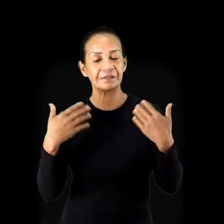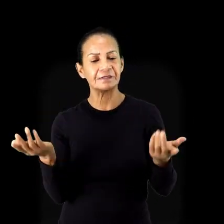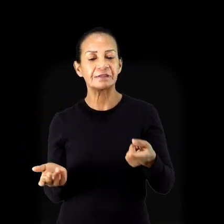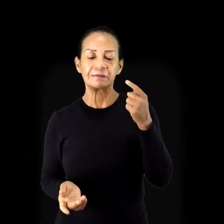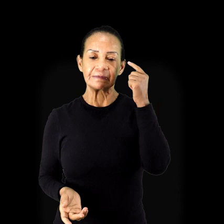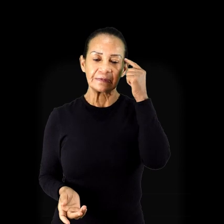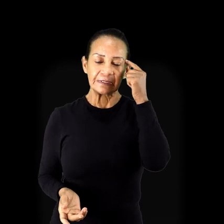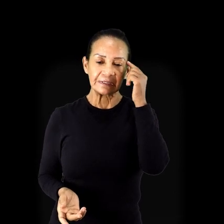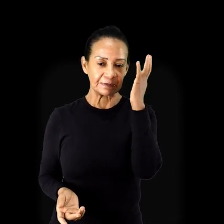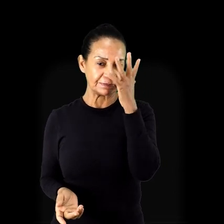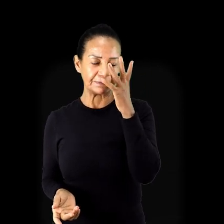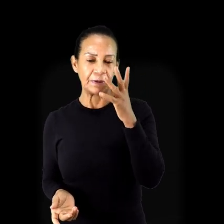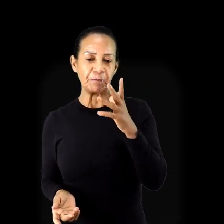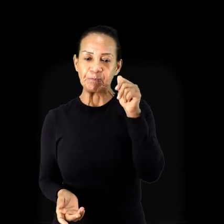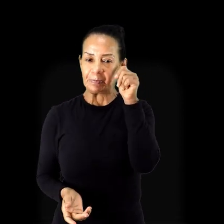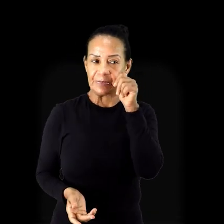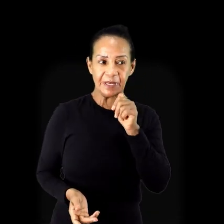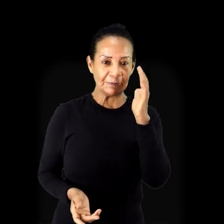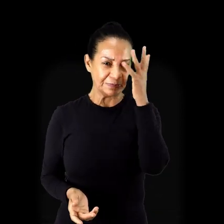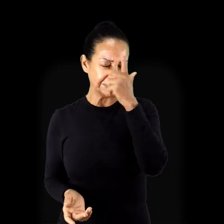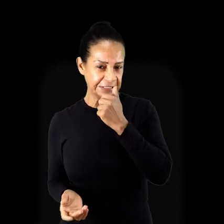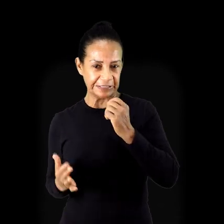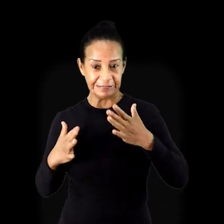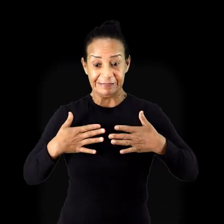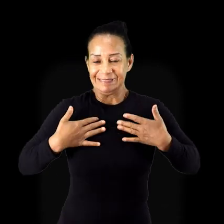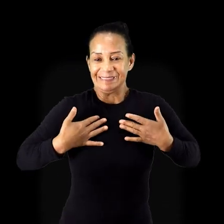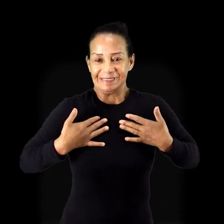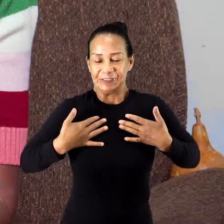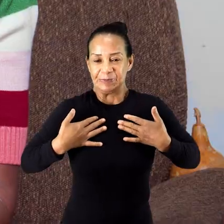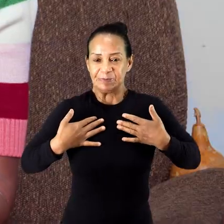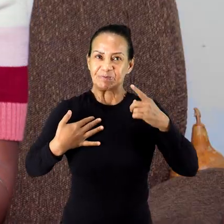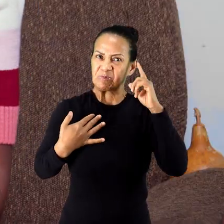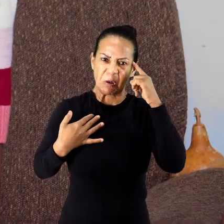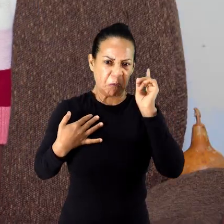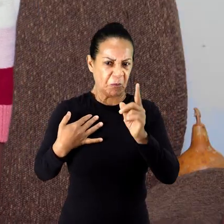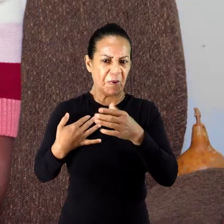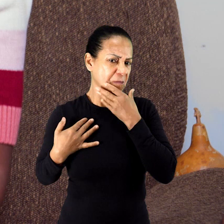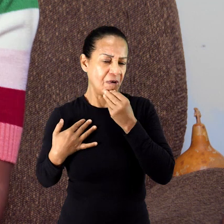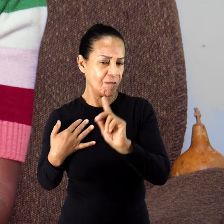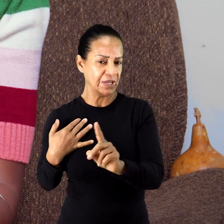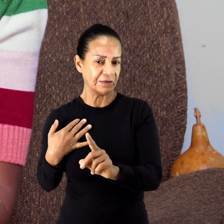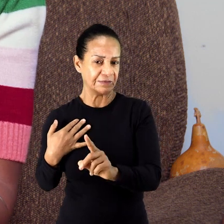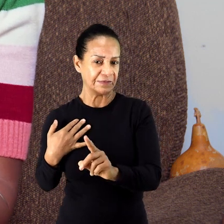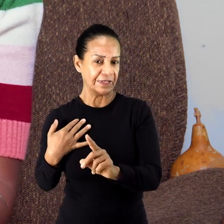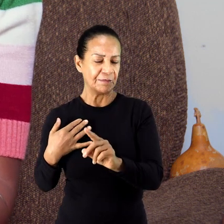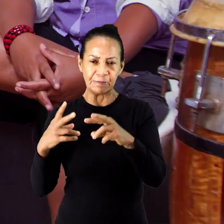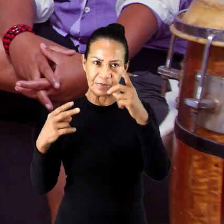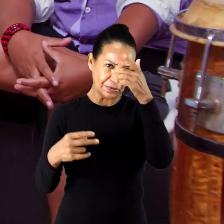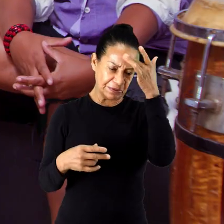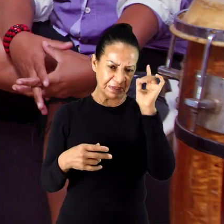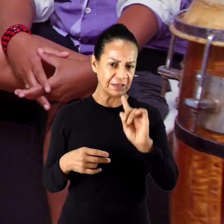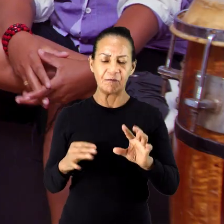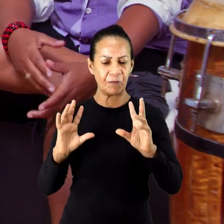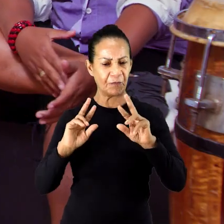a autoestima de uma mulher, fala, vamos fazer um samba, que é um ambiente que é muito masculino. As pessoas entendem que é masculino, mas não é, né? Então a